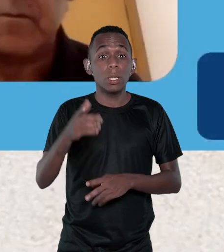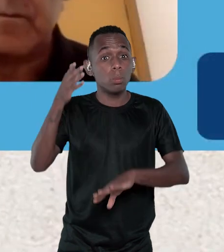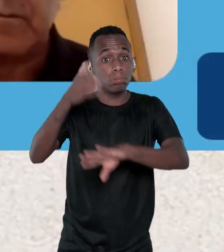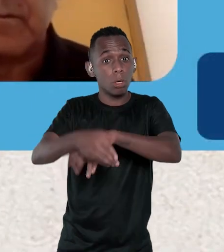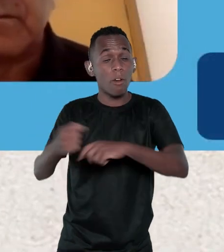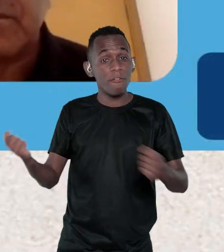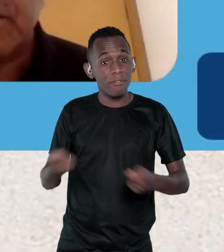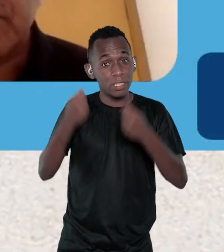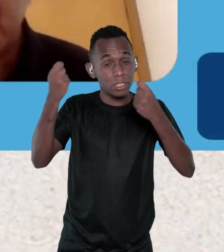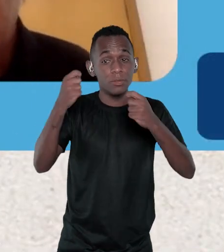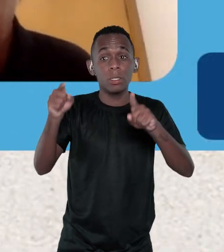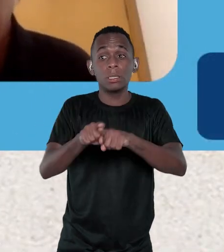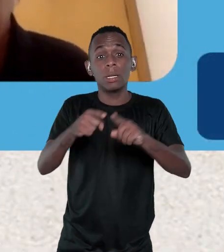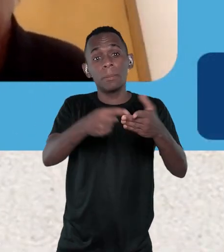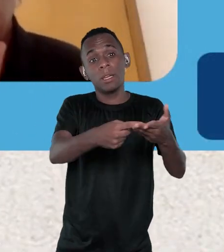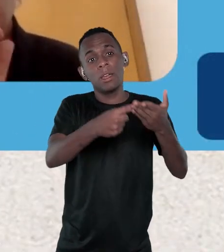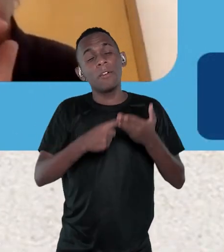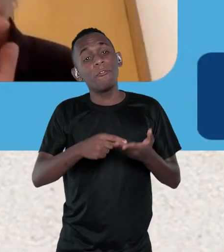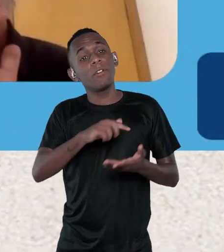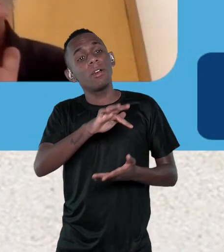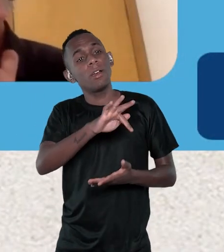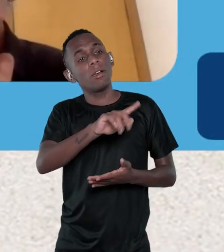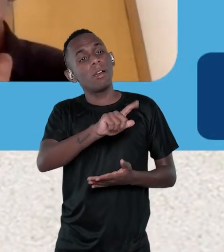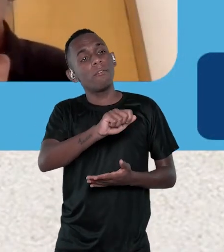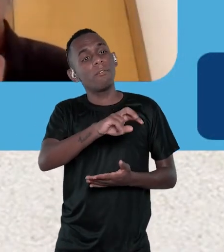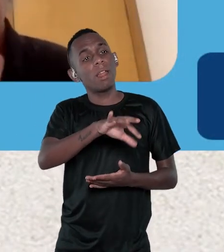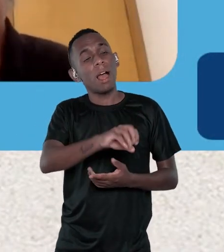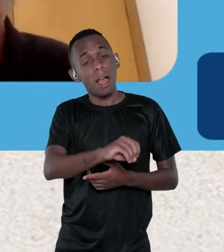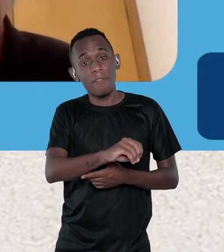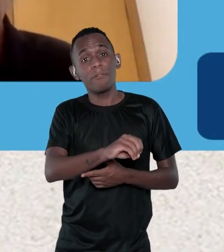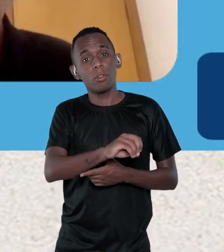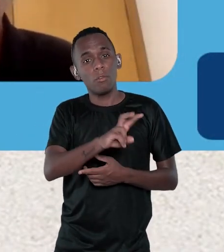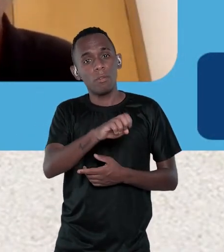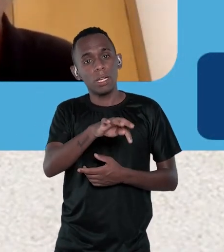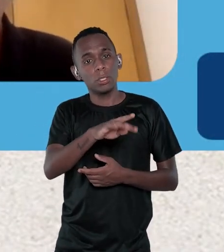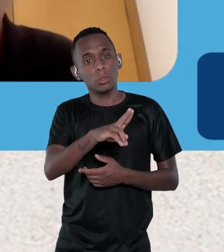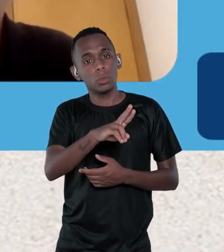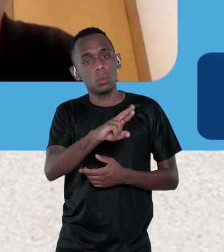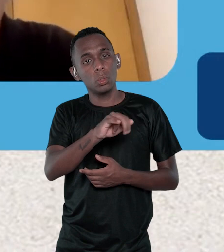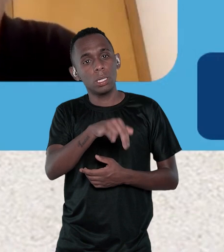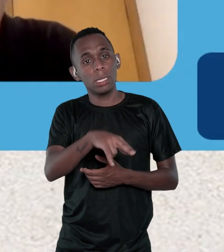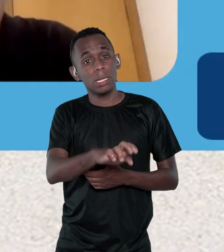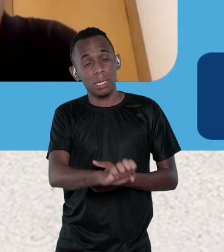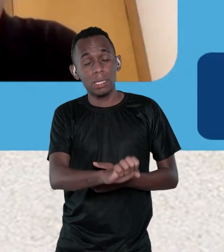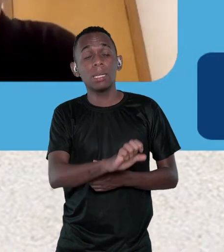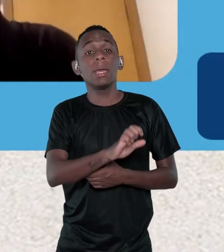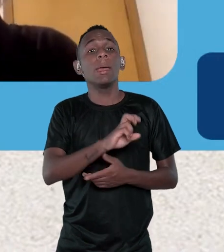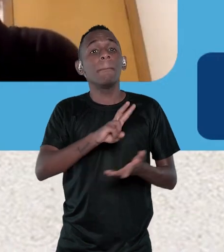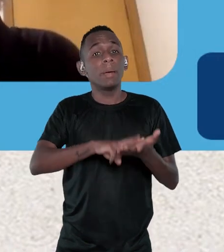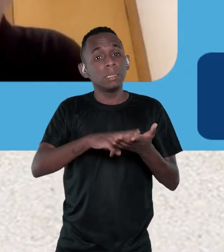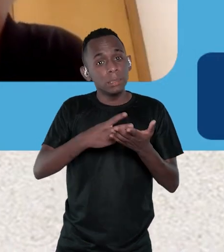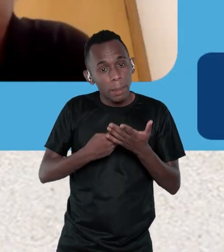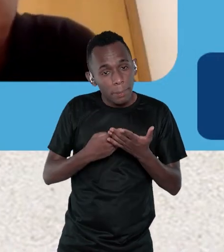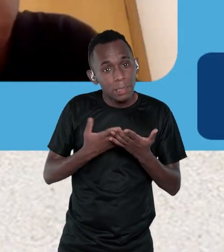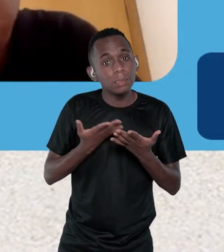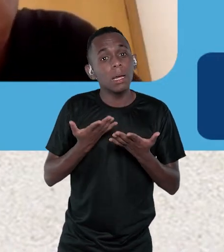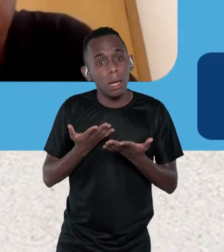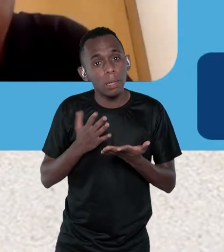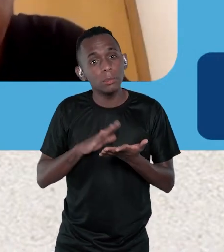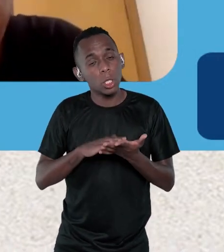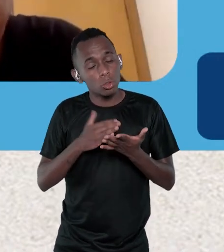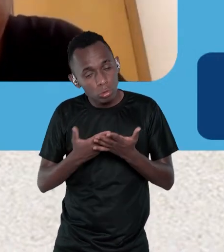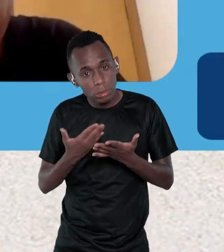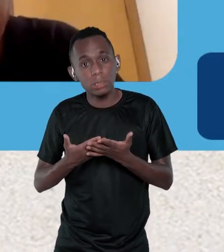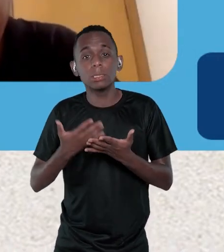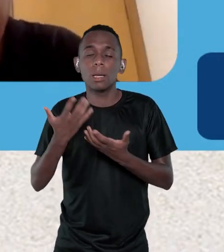vocês conseguiram levar ela para o festival e convidaram também Flávio Venturini para interpretar, né, a